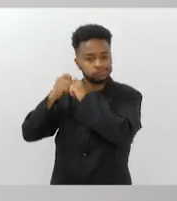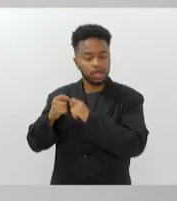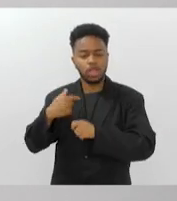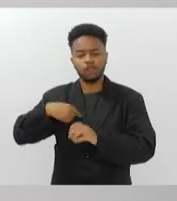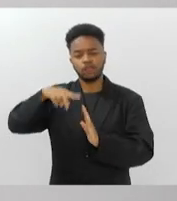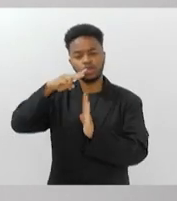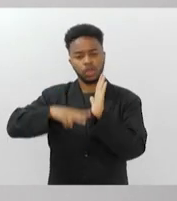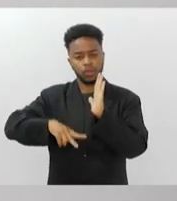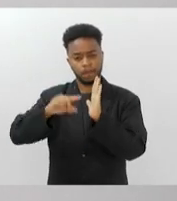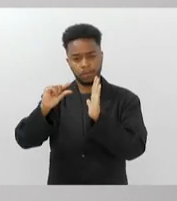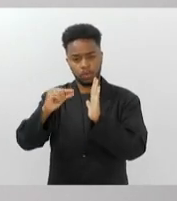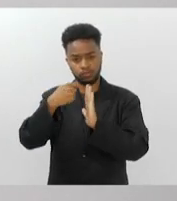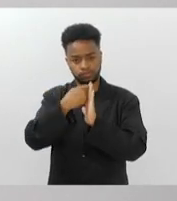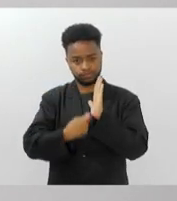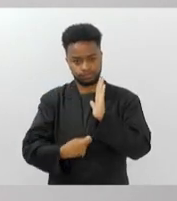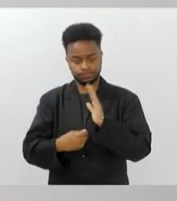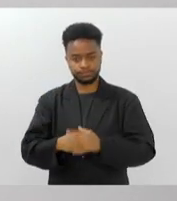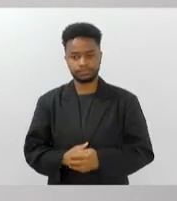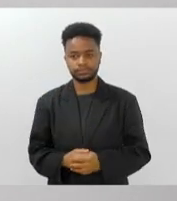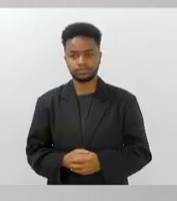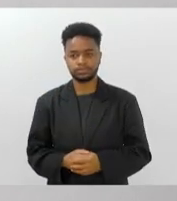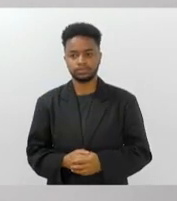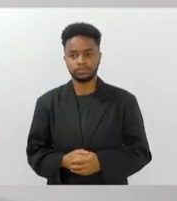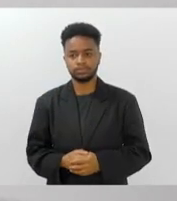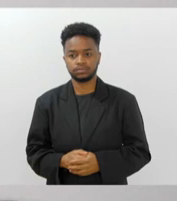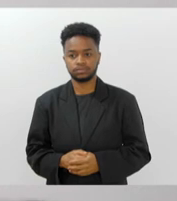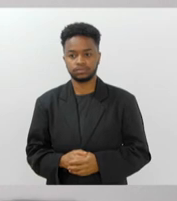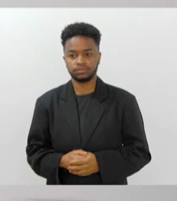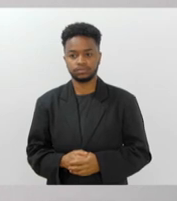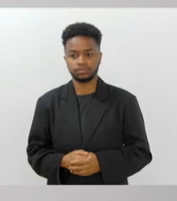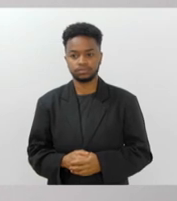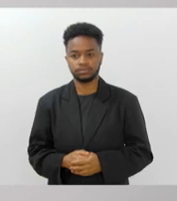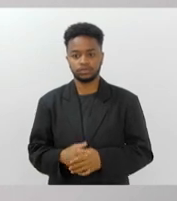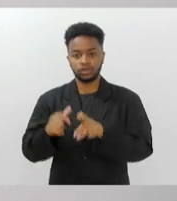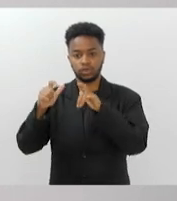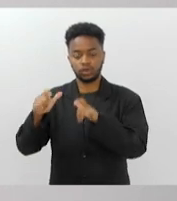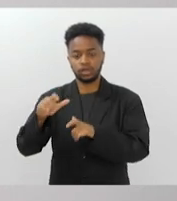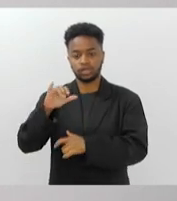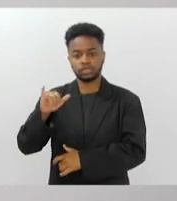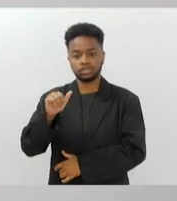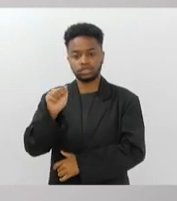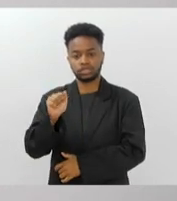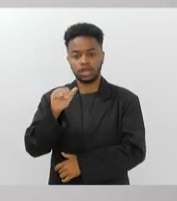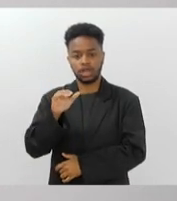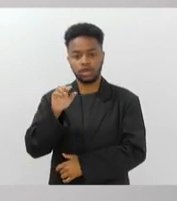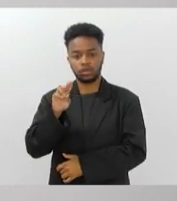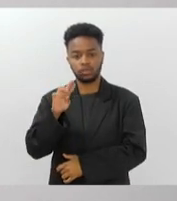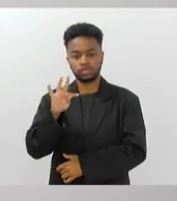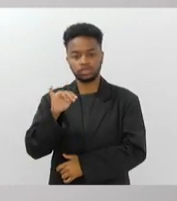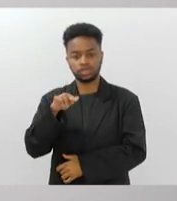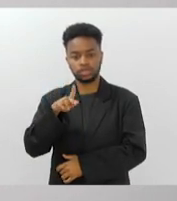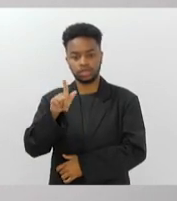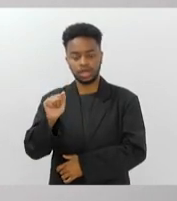cola deputada lá em Jacutinga Mesquita realizações